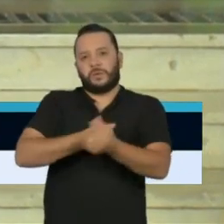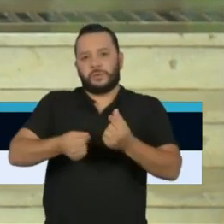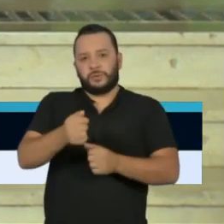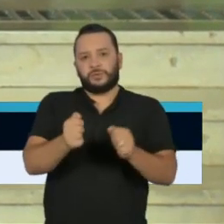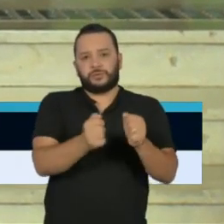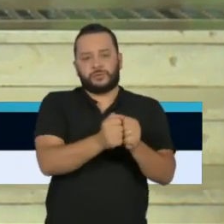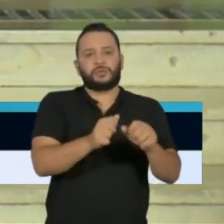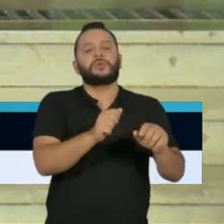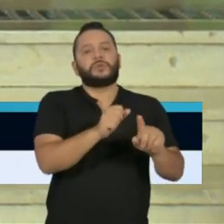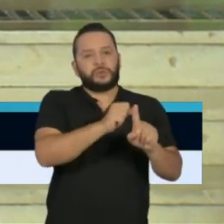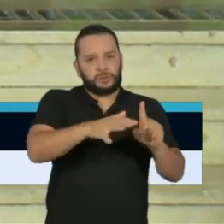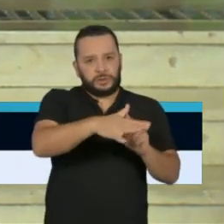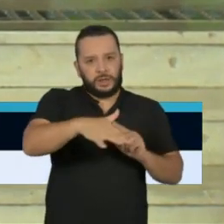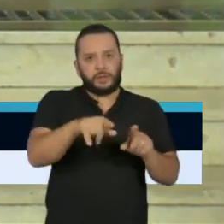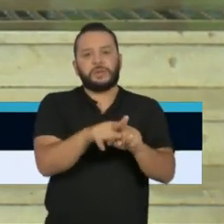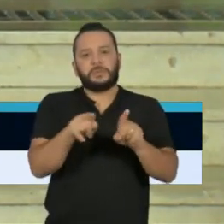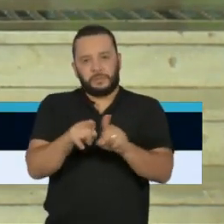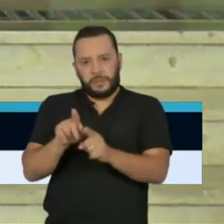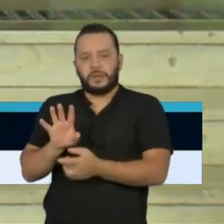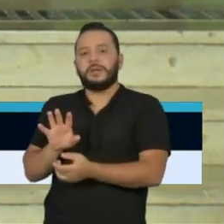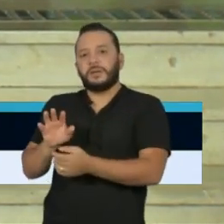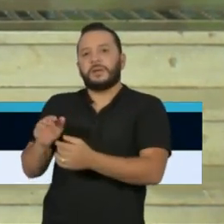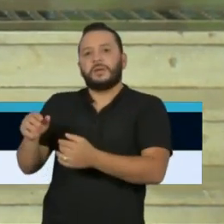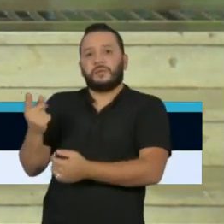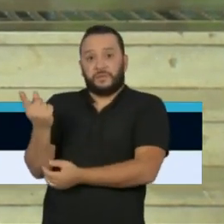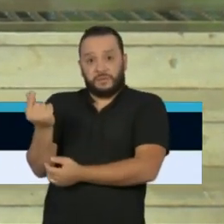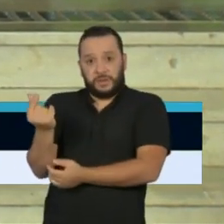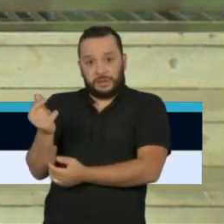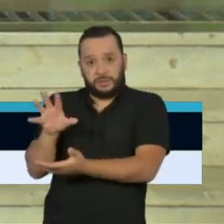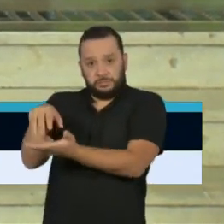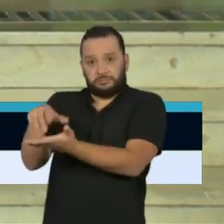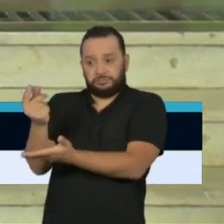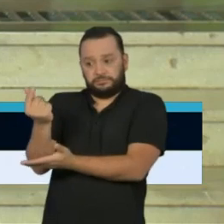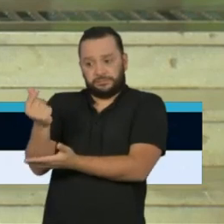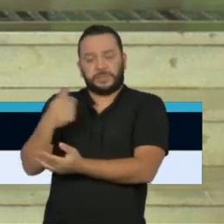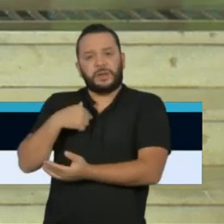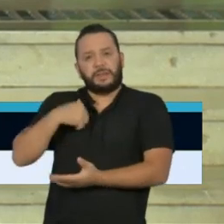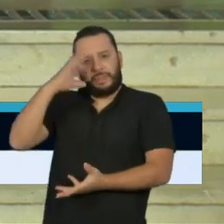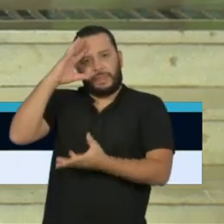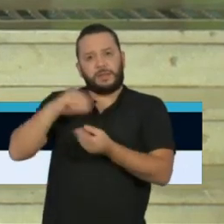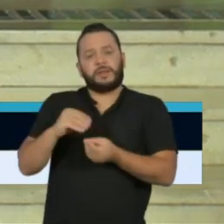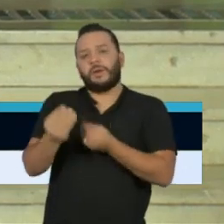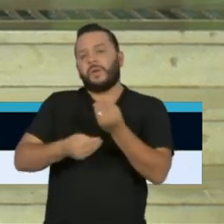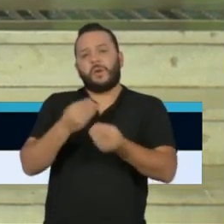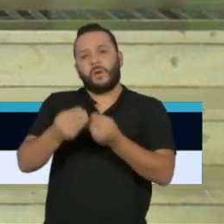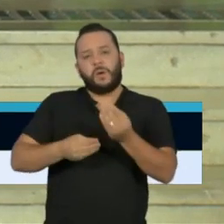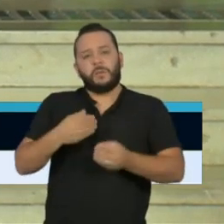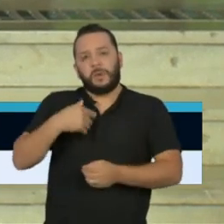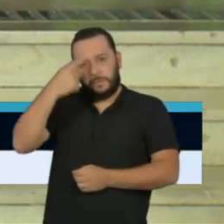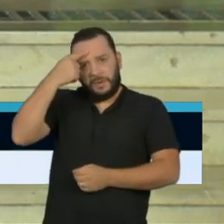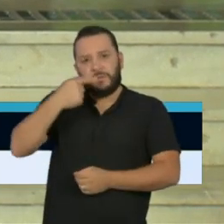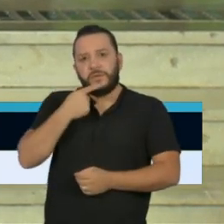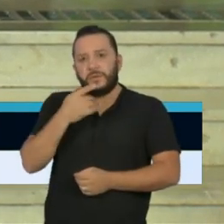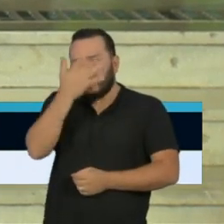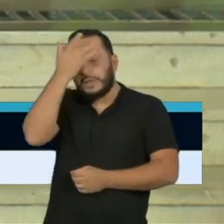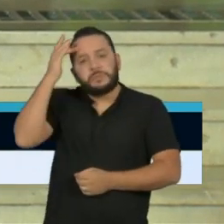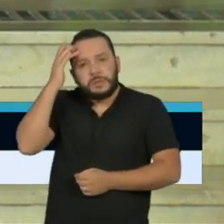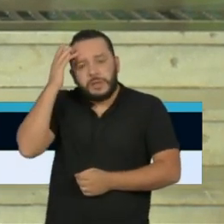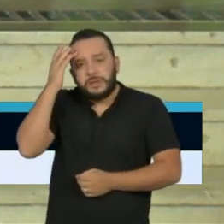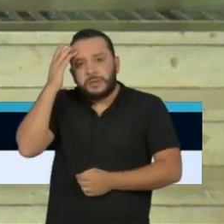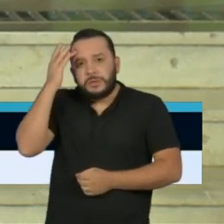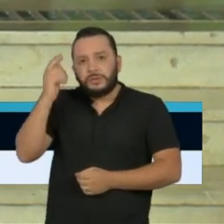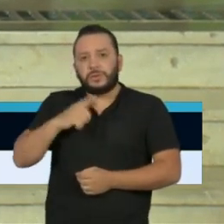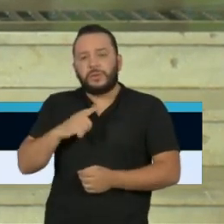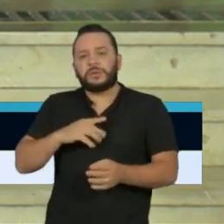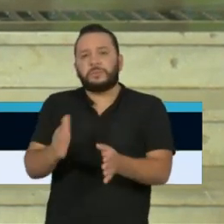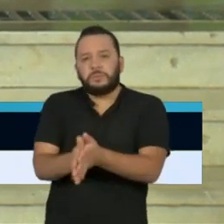e com a Fazenda para entendermos, em primeiro lugar, qual que é o novo perfil da população em vulnerabilidade.